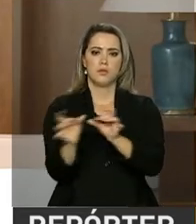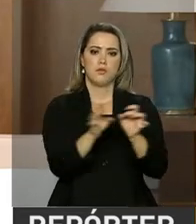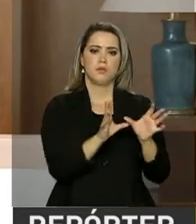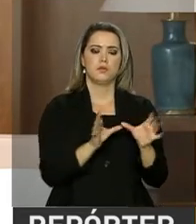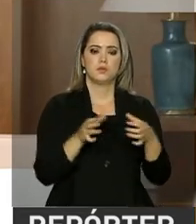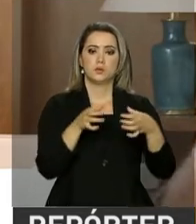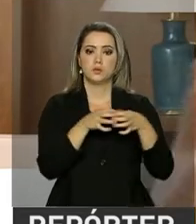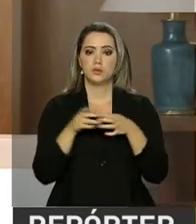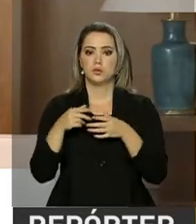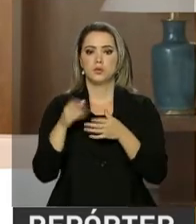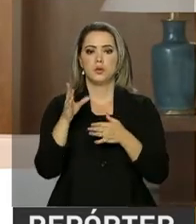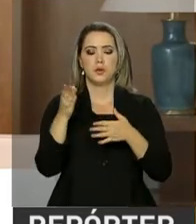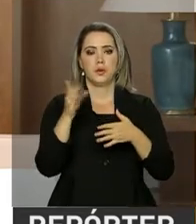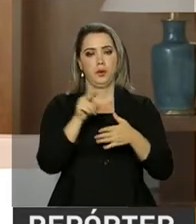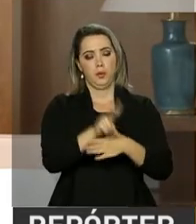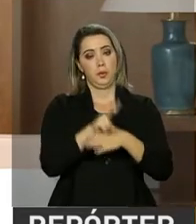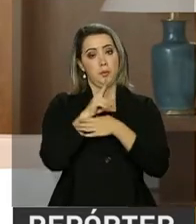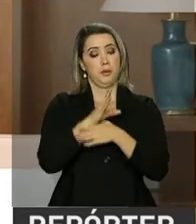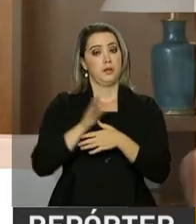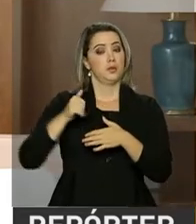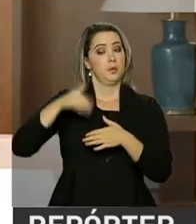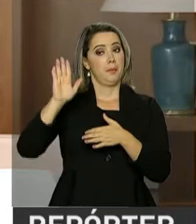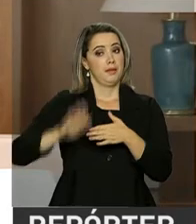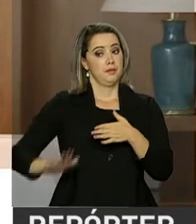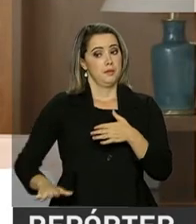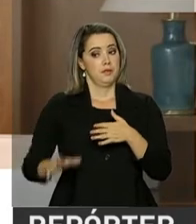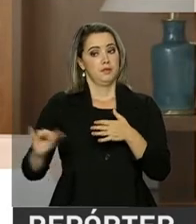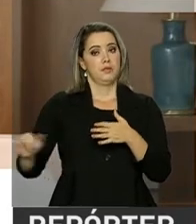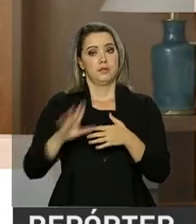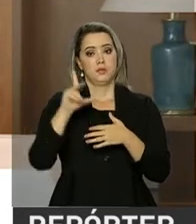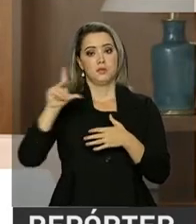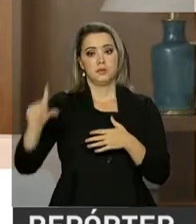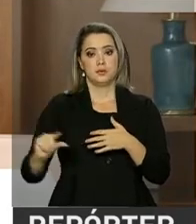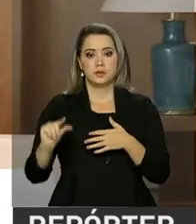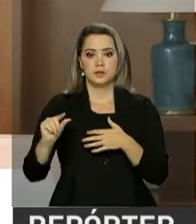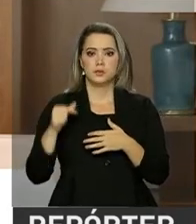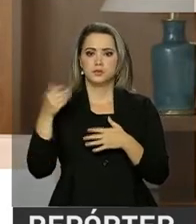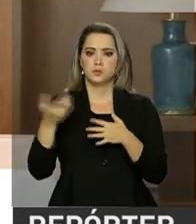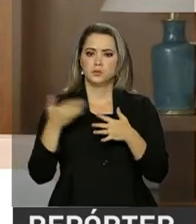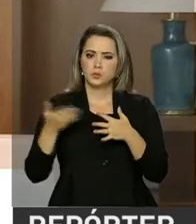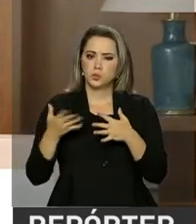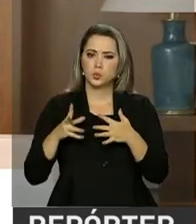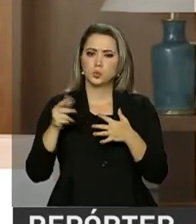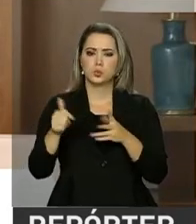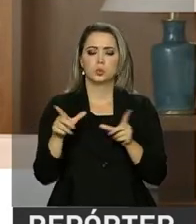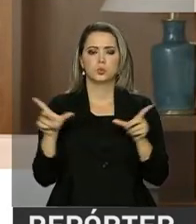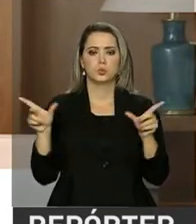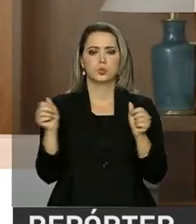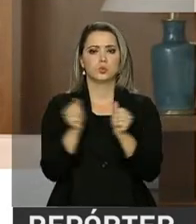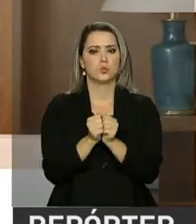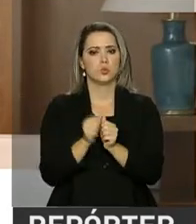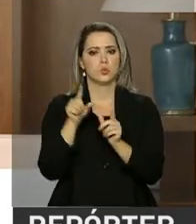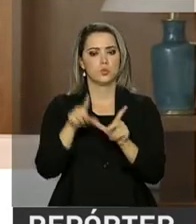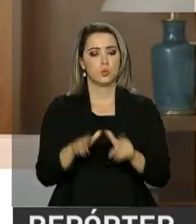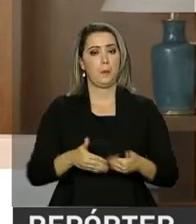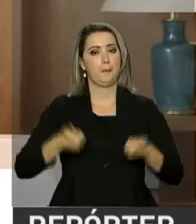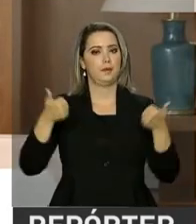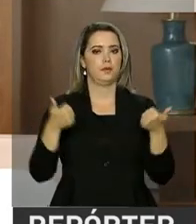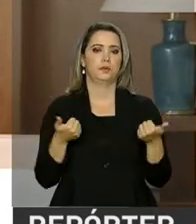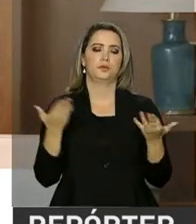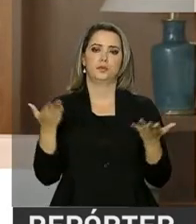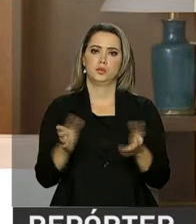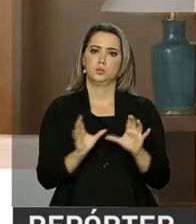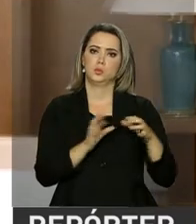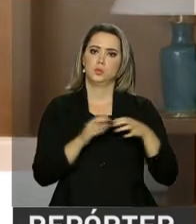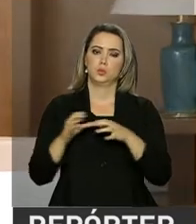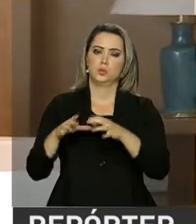o fgts no crédito ficou mais barata a inflação foi menor esses fatores juntos criaram condições favoráveis pelo menos